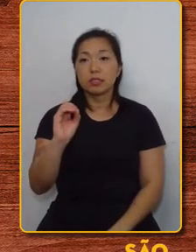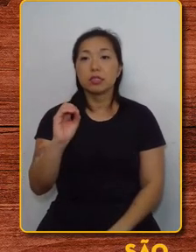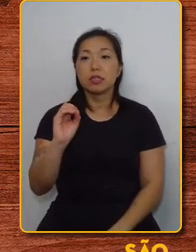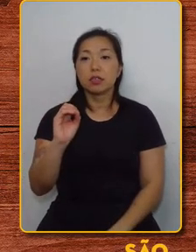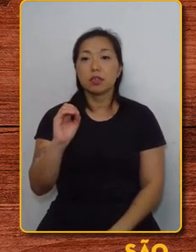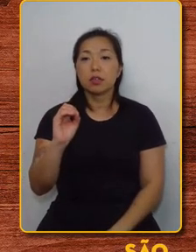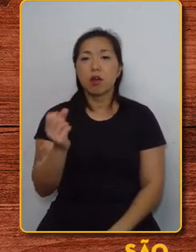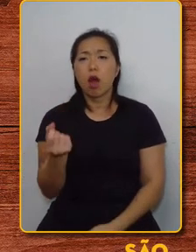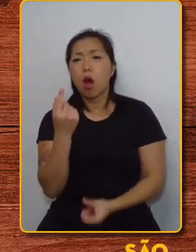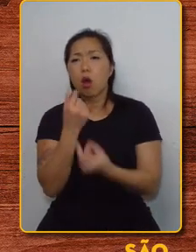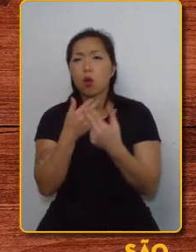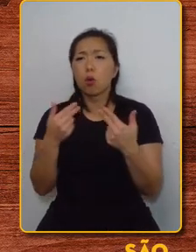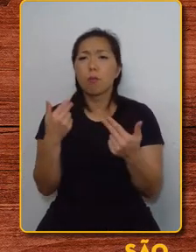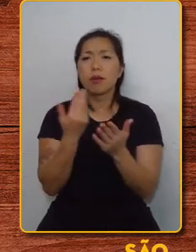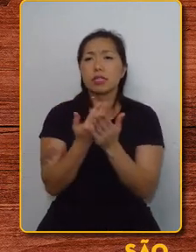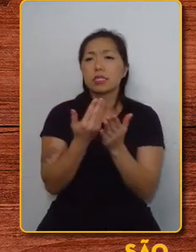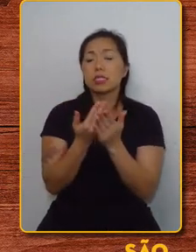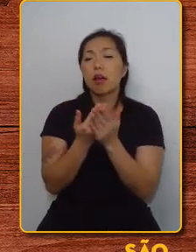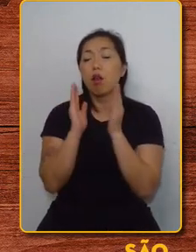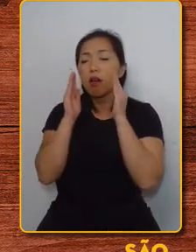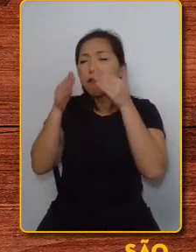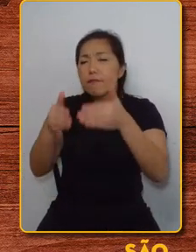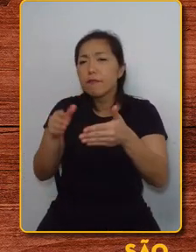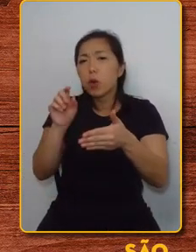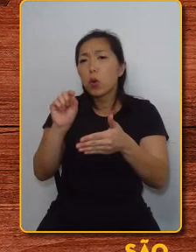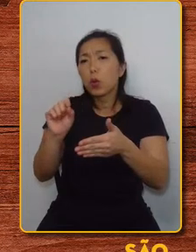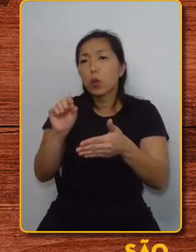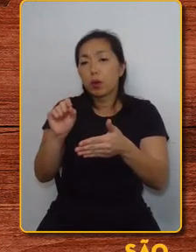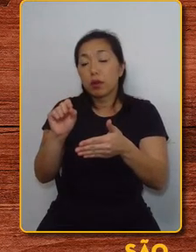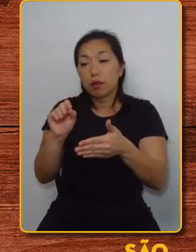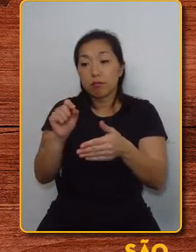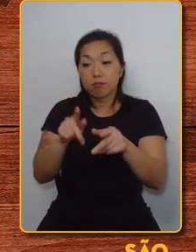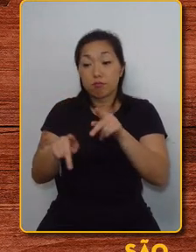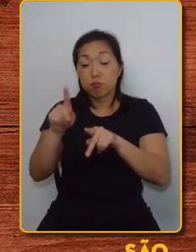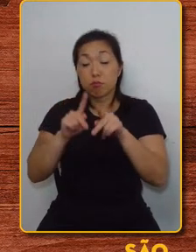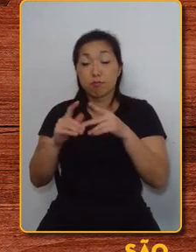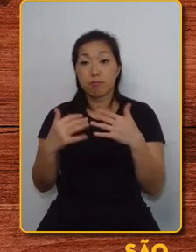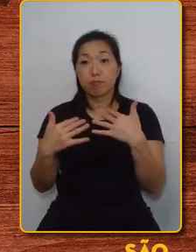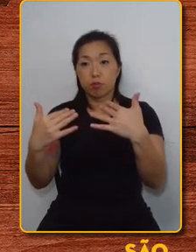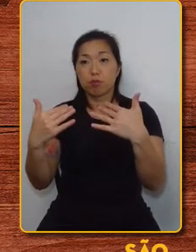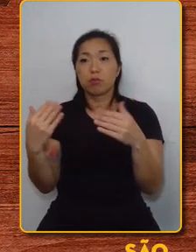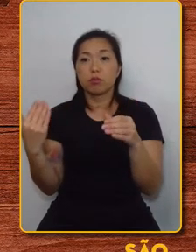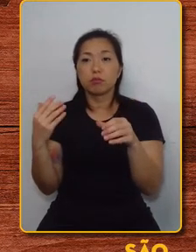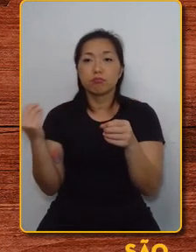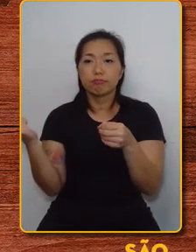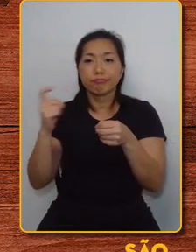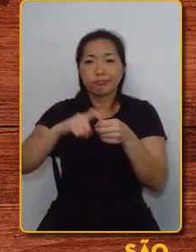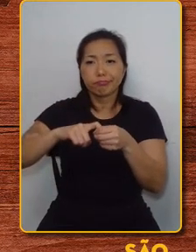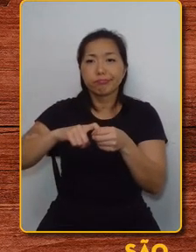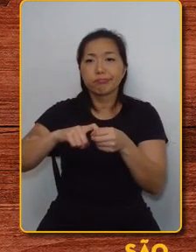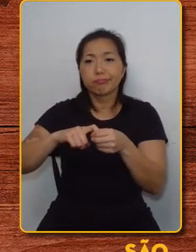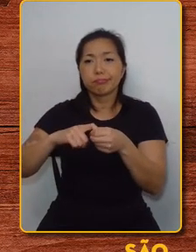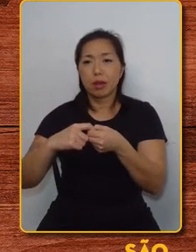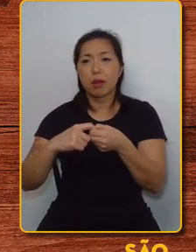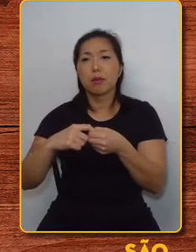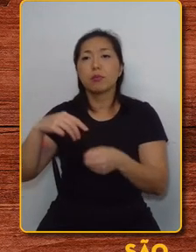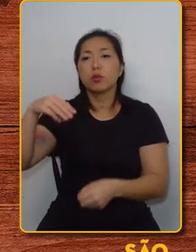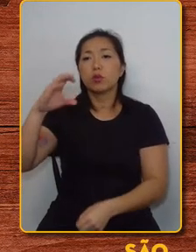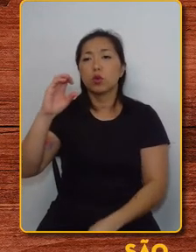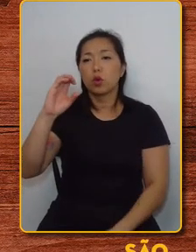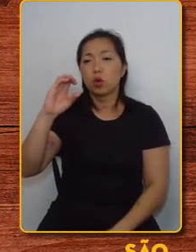aulas foram dirigidas especificamente a esse público, membros do Conselho. Membros